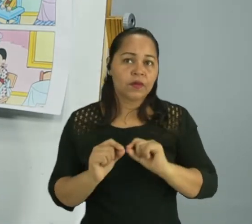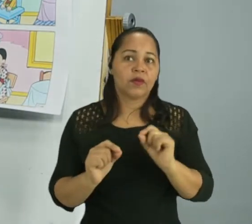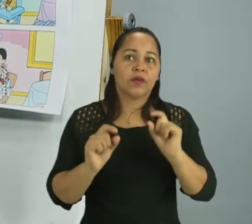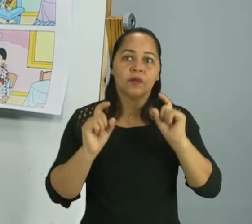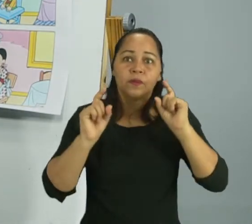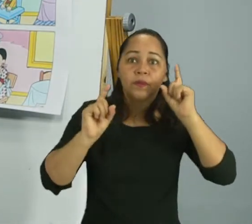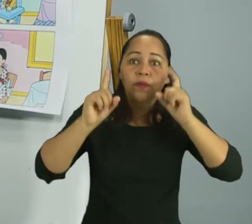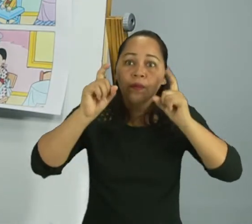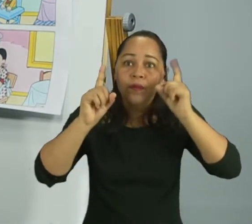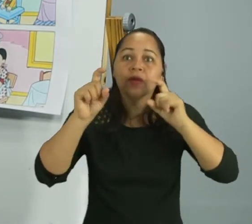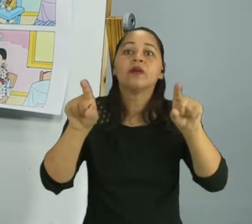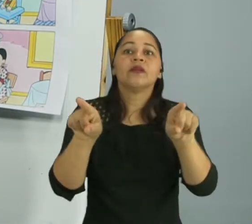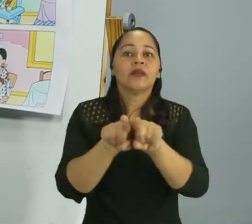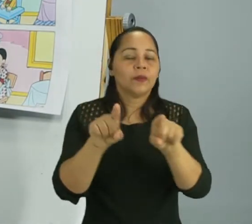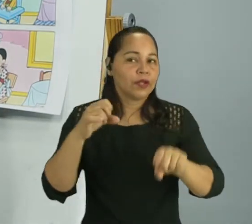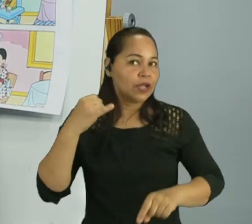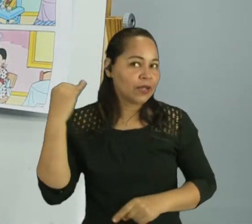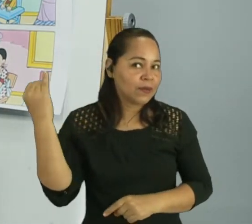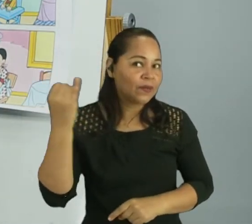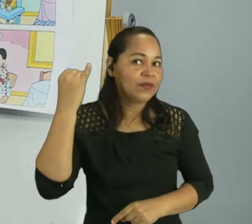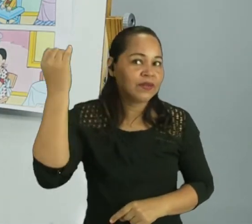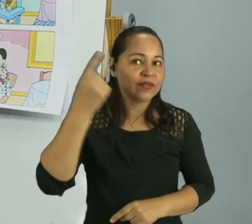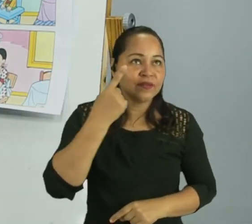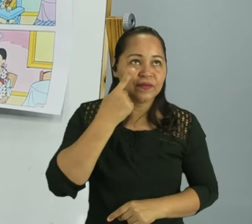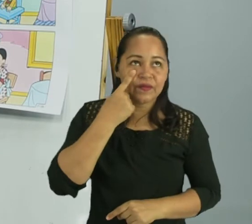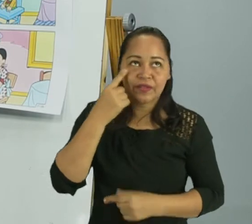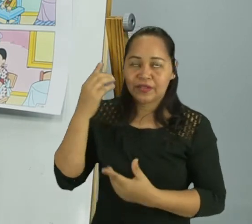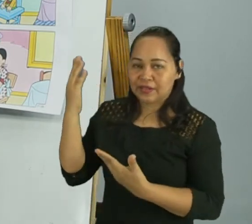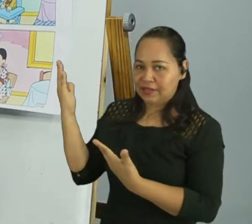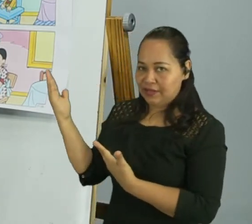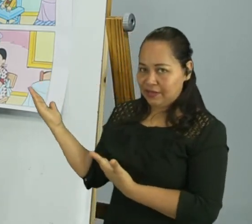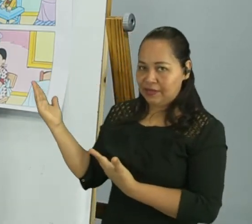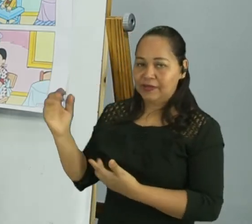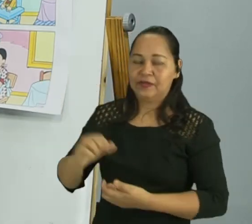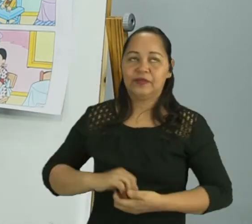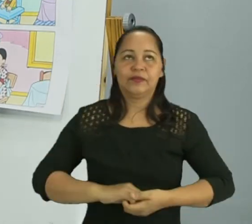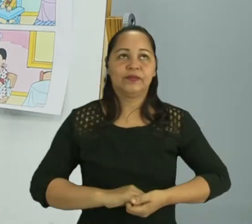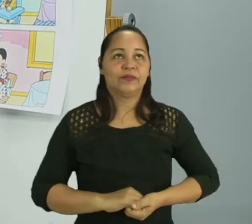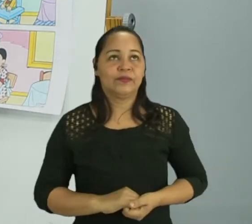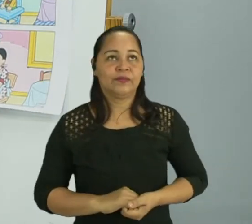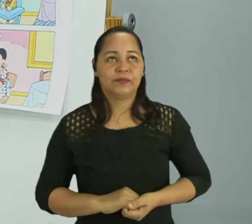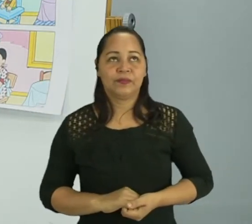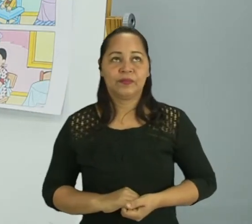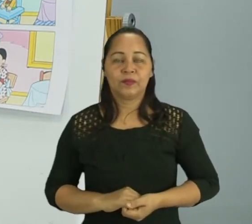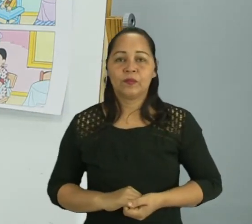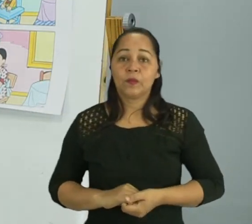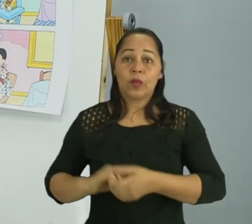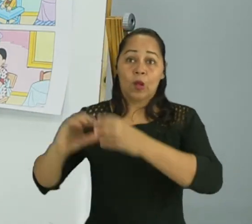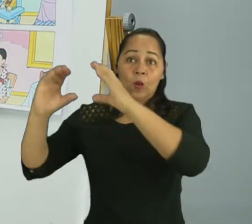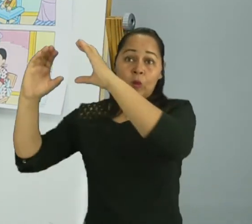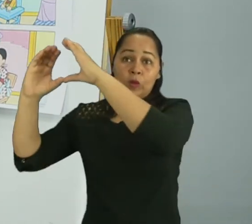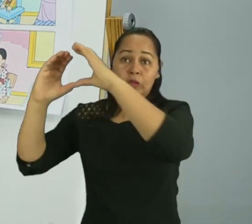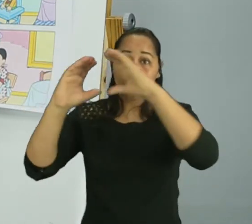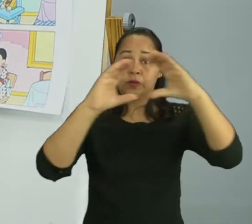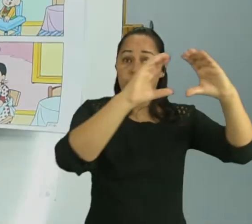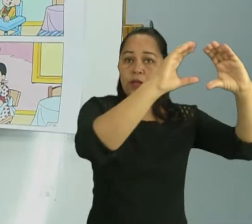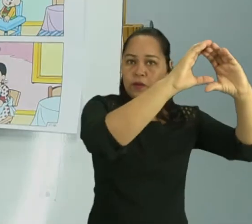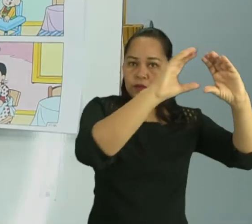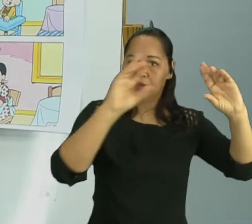expressões são muito importantes. Ok? Observa aqui comigo. Ó, esses balões